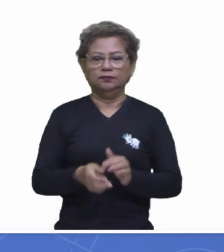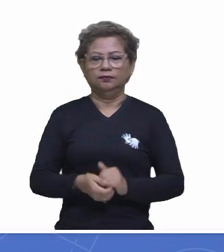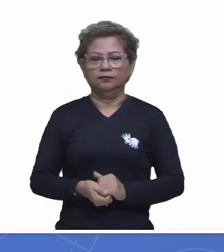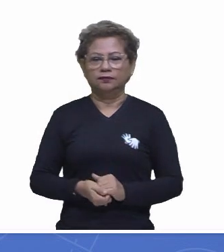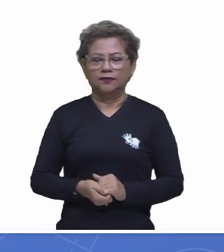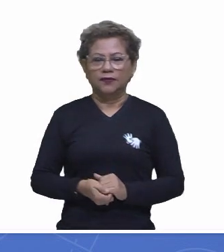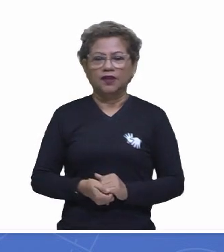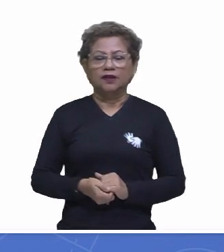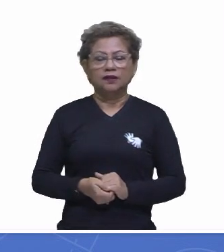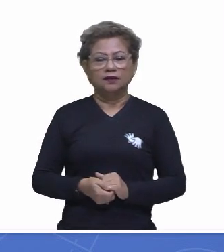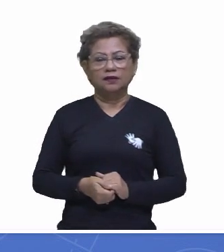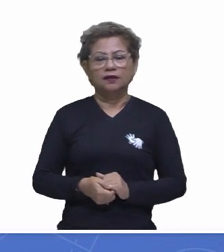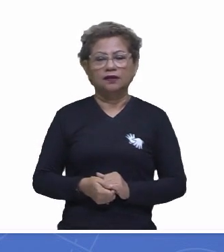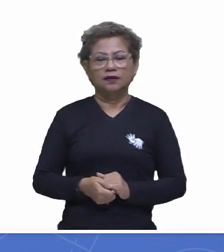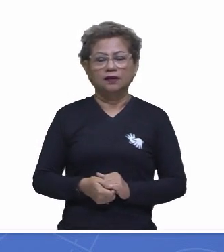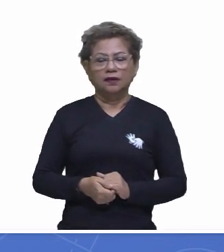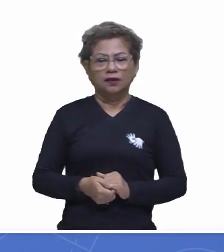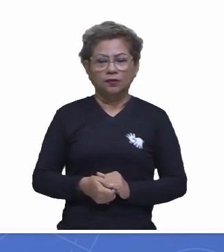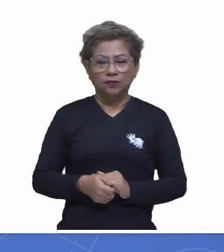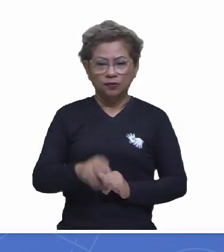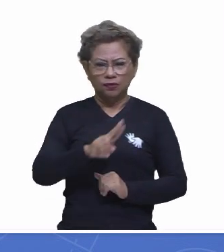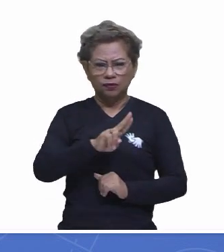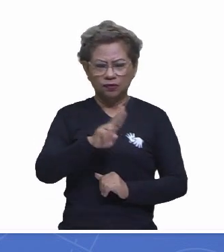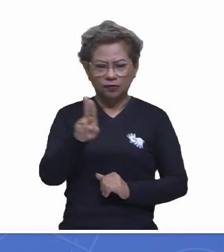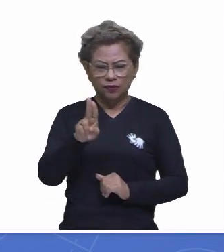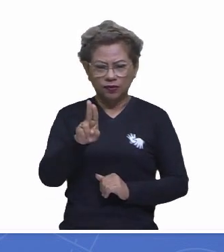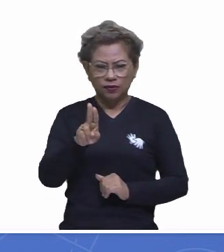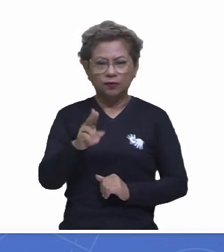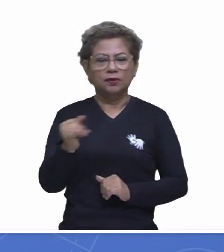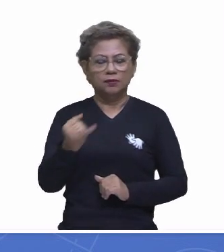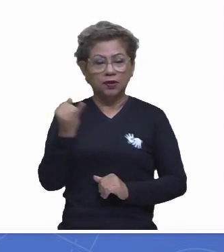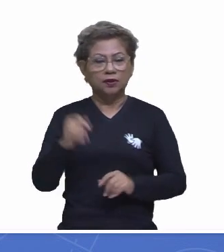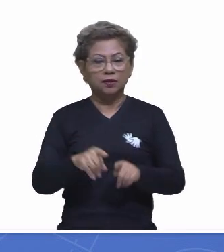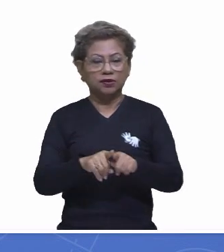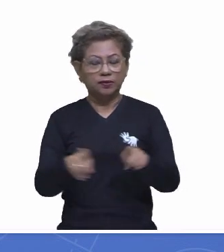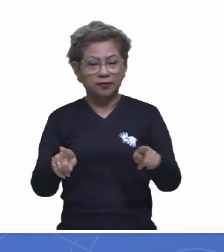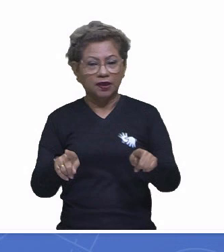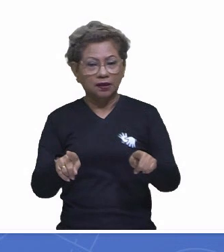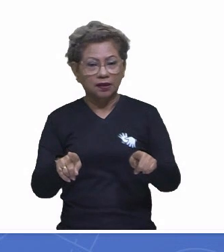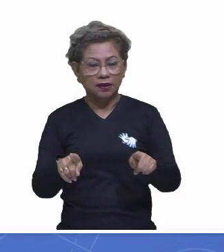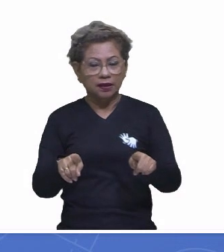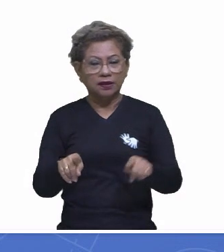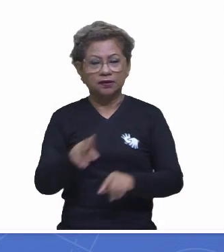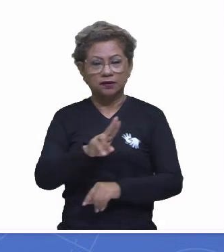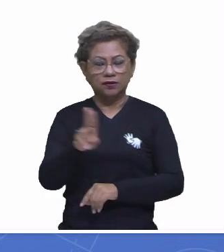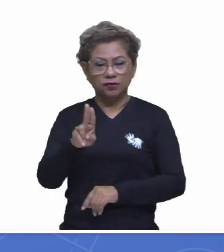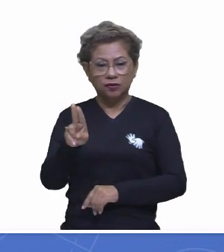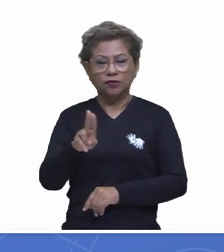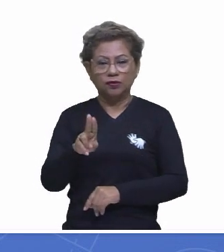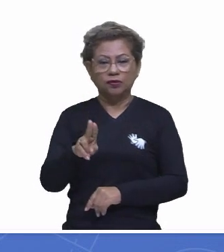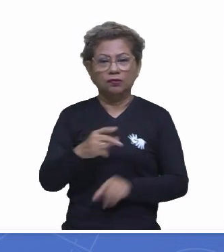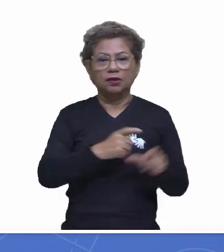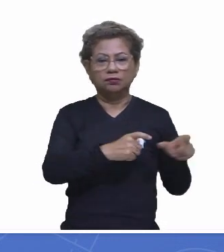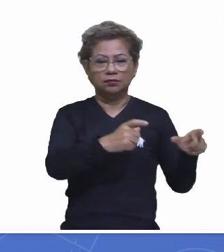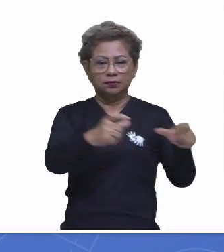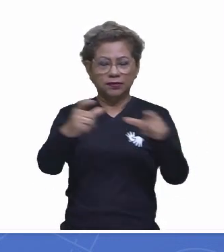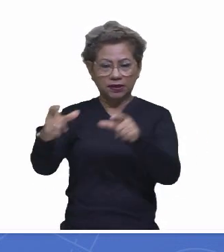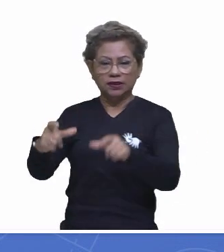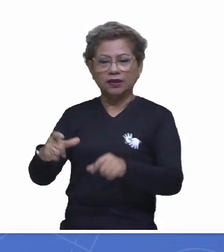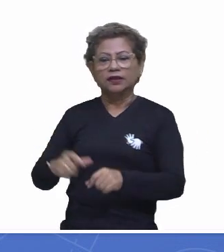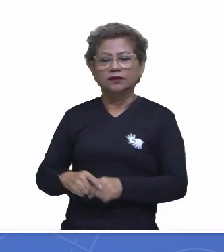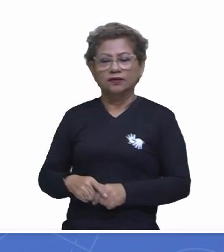pesa, mas não é decisivo. De acordo com Martins, essa apropriação do nome se dá em várias fases. Na